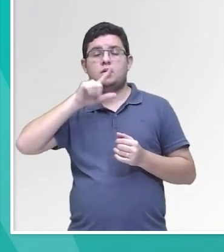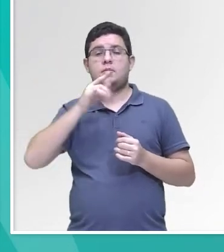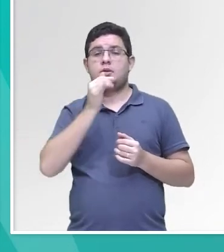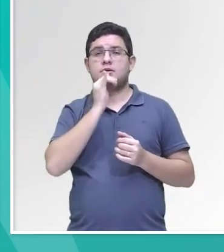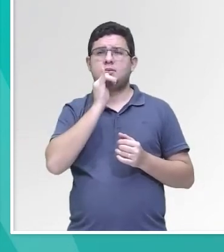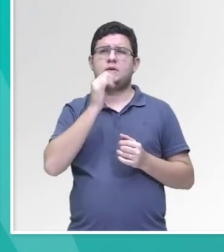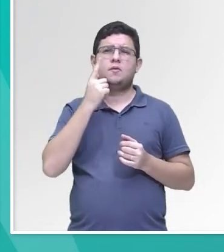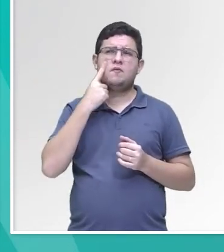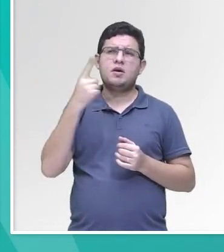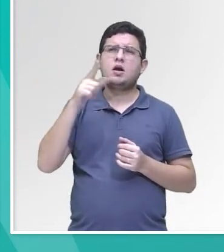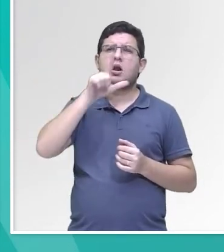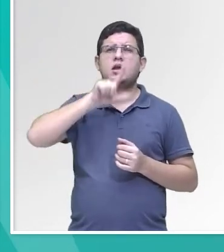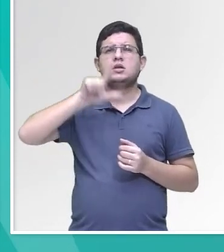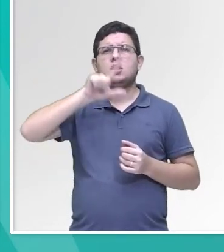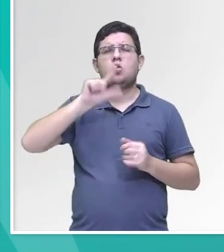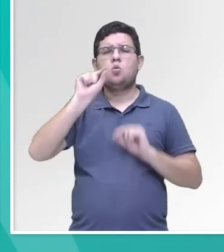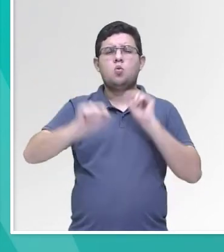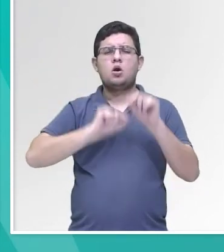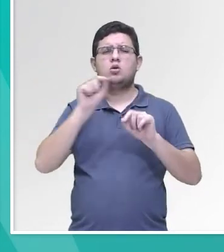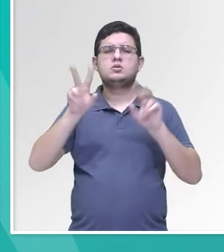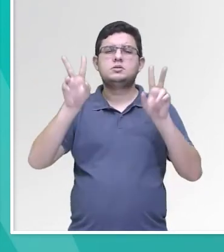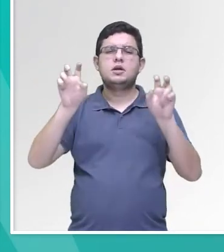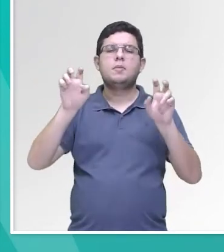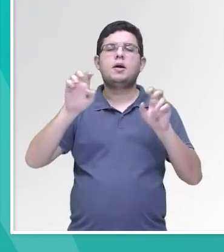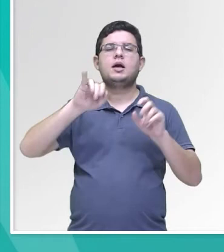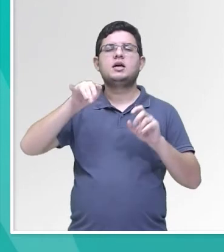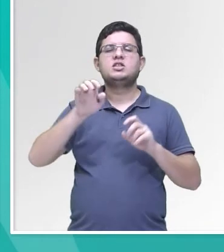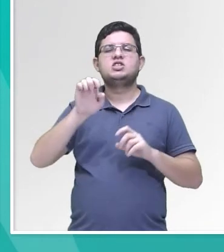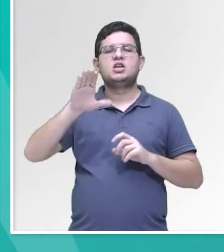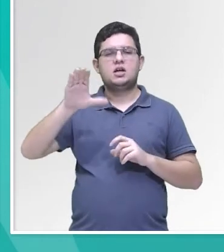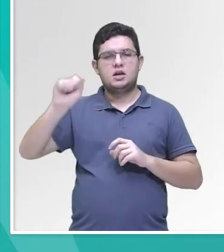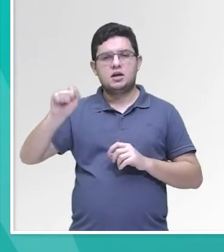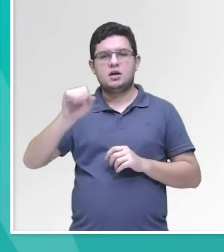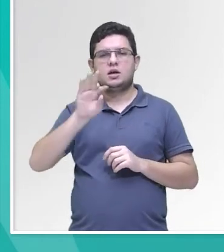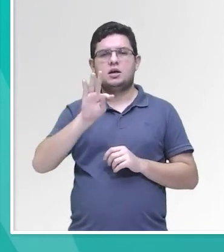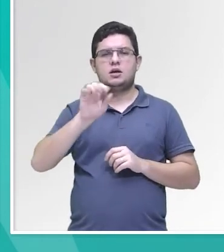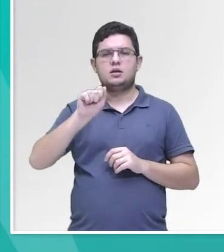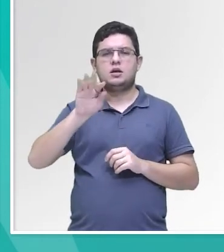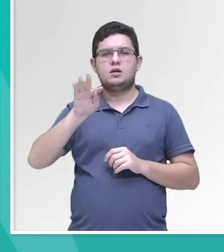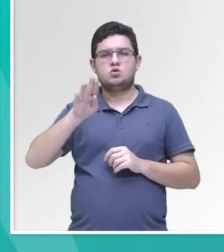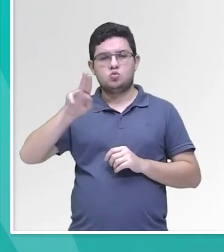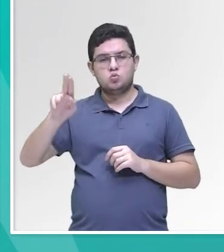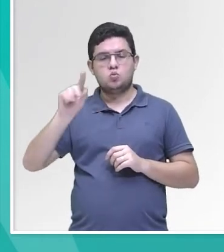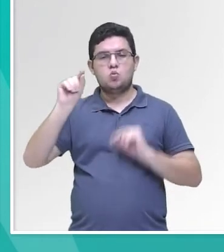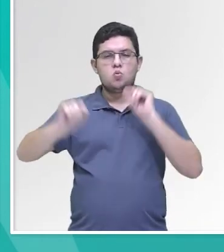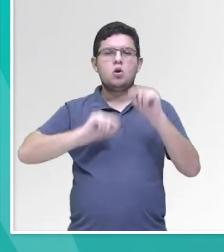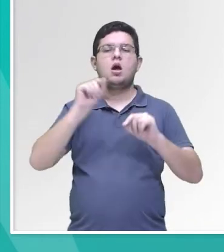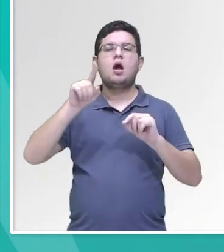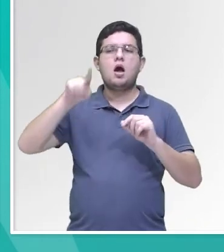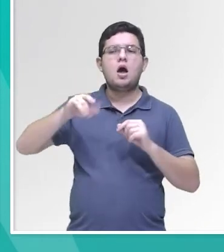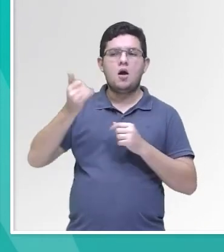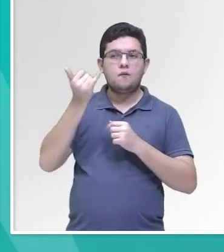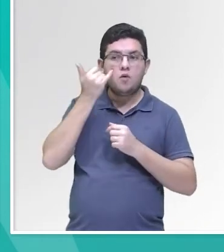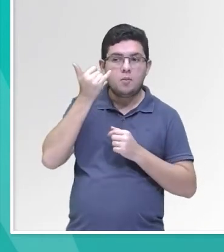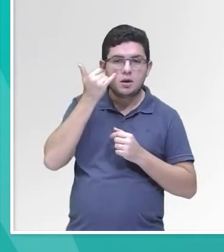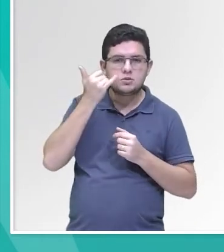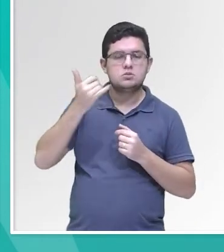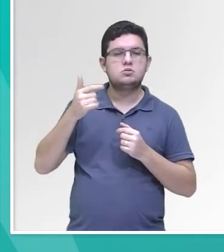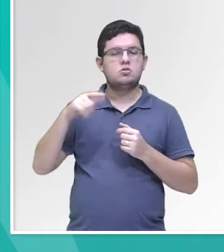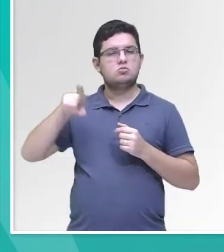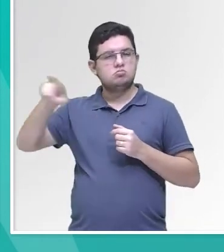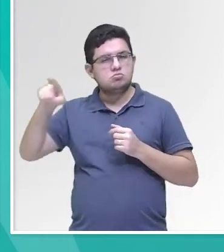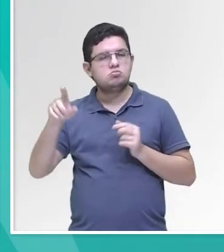li lá o texto sobre o Jacatatu na aula de literatura. E isso forma para mim uma informação que